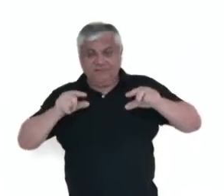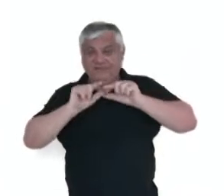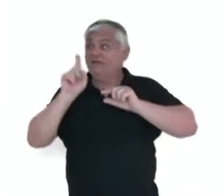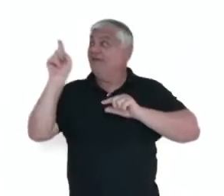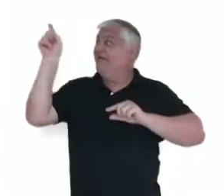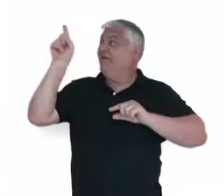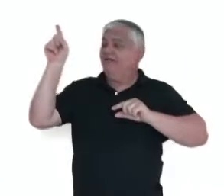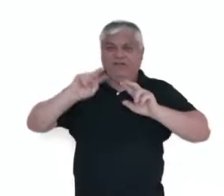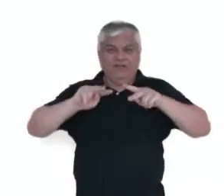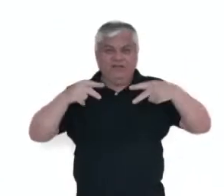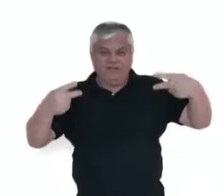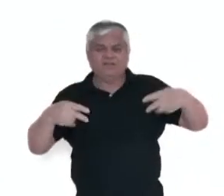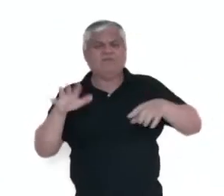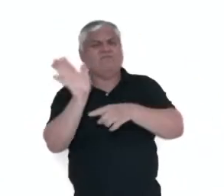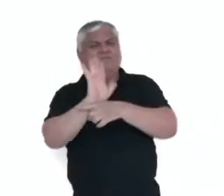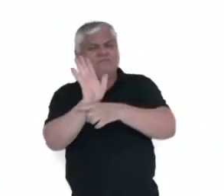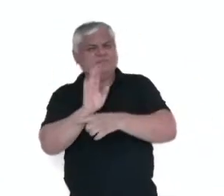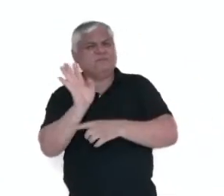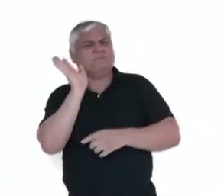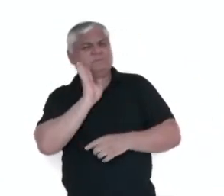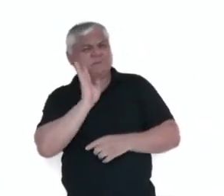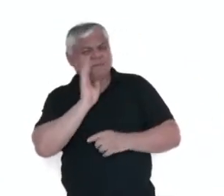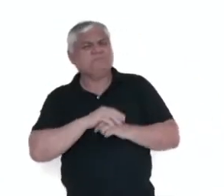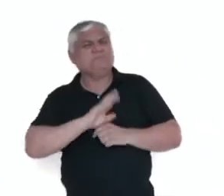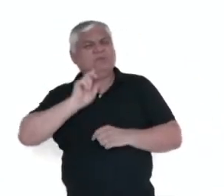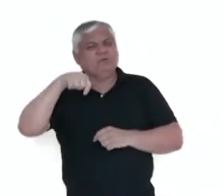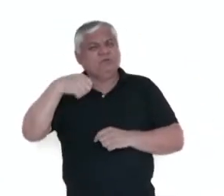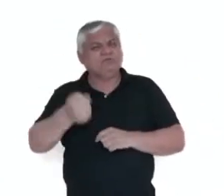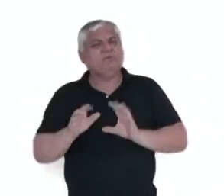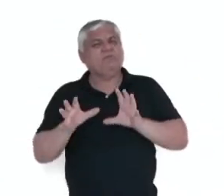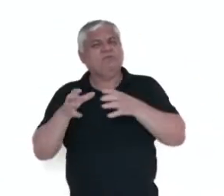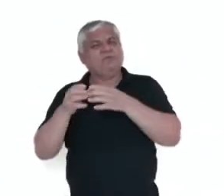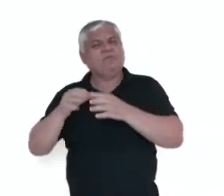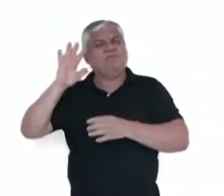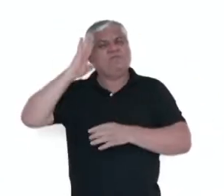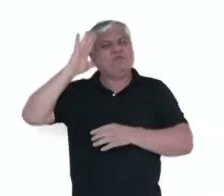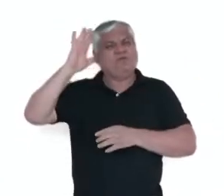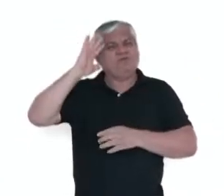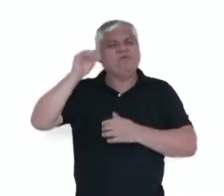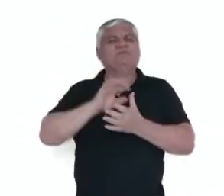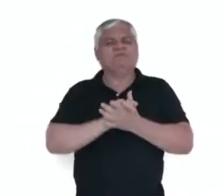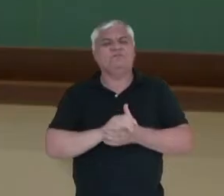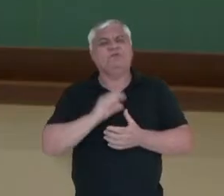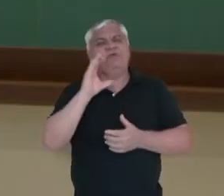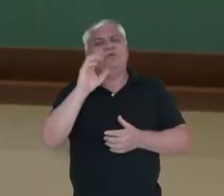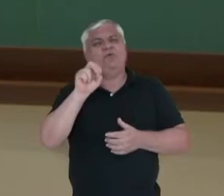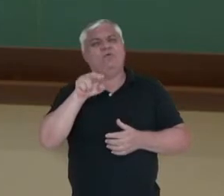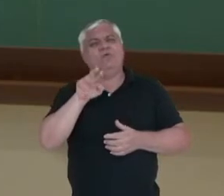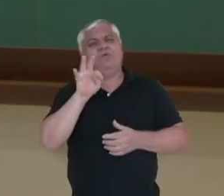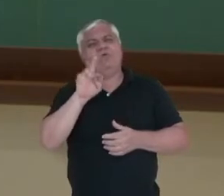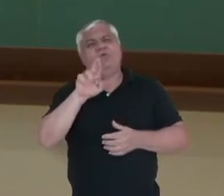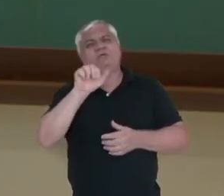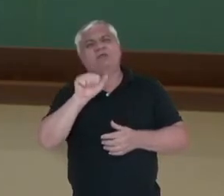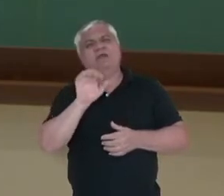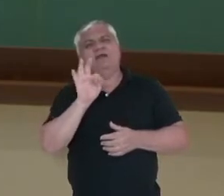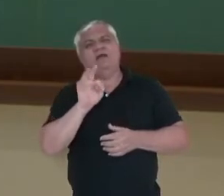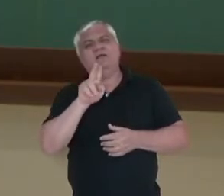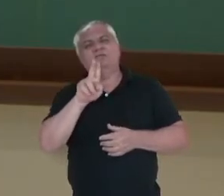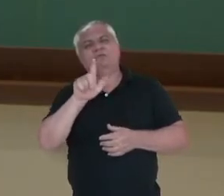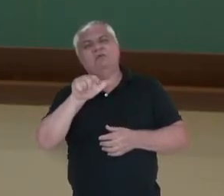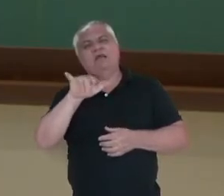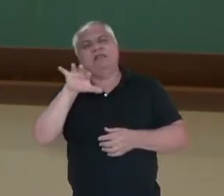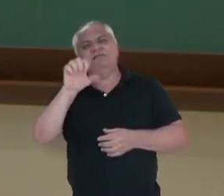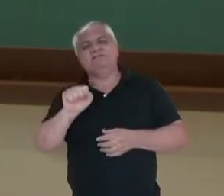embaixo. Tem um vídeo bem bacana sobre os contratualistas, quem são os contratualistas e qual é, então,